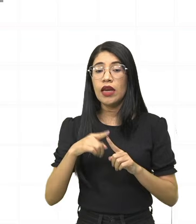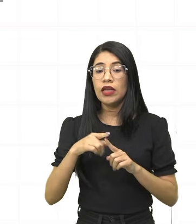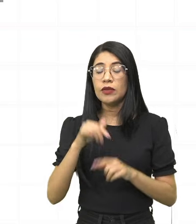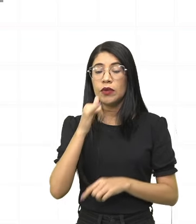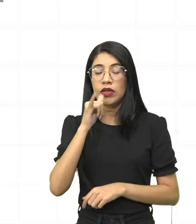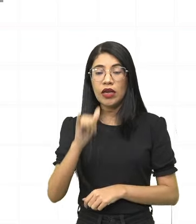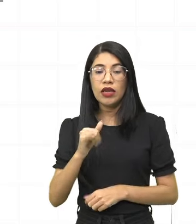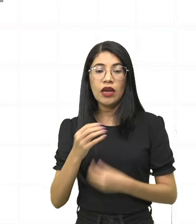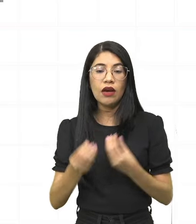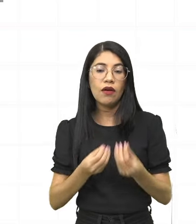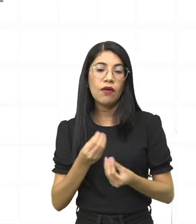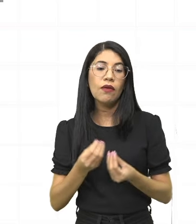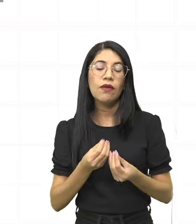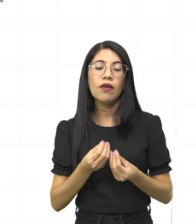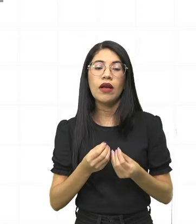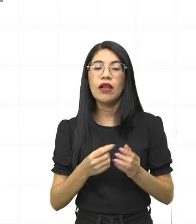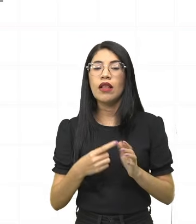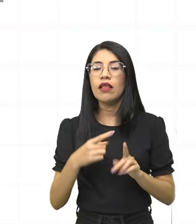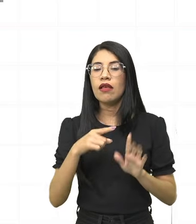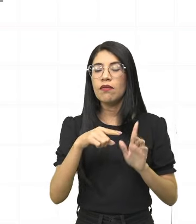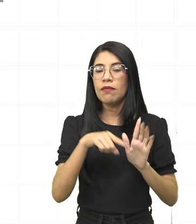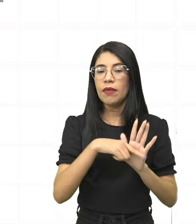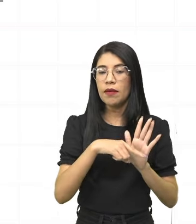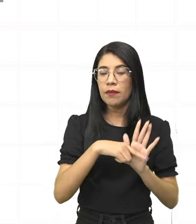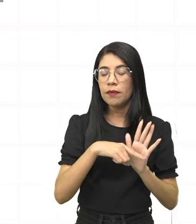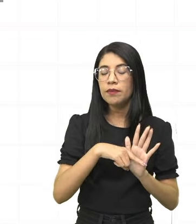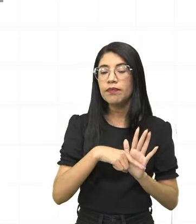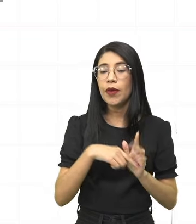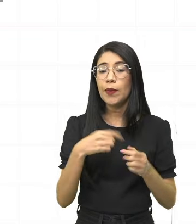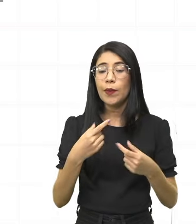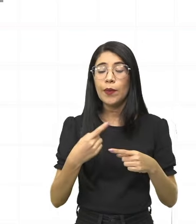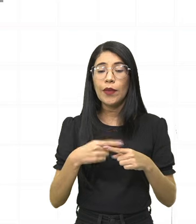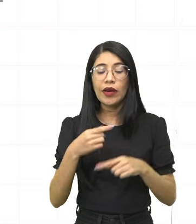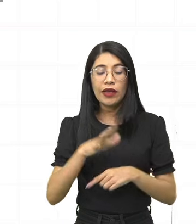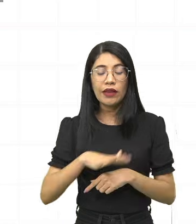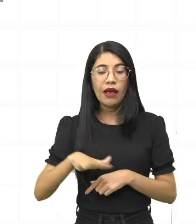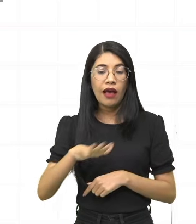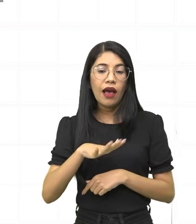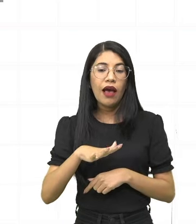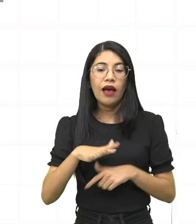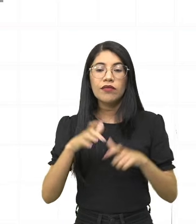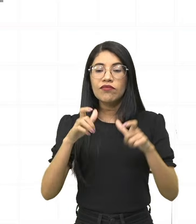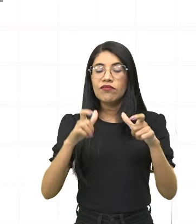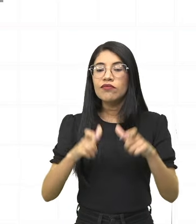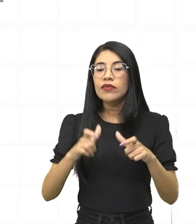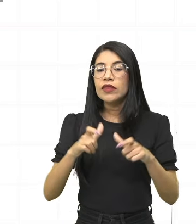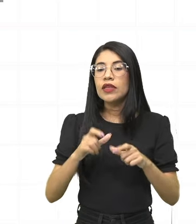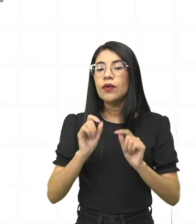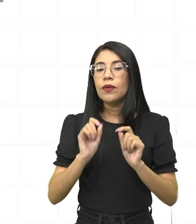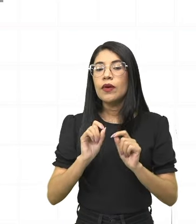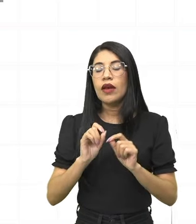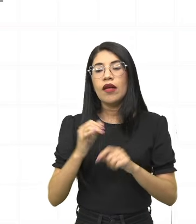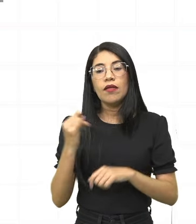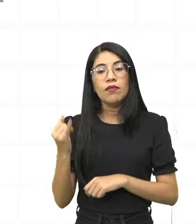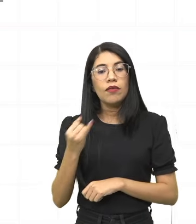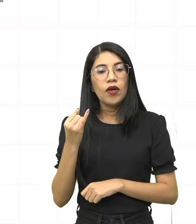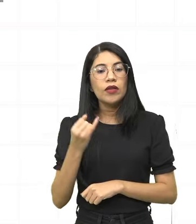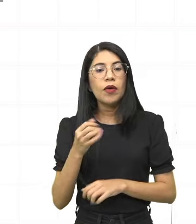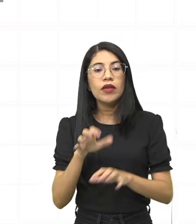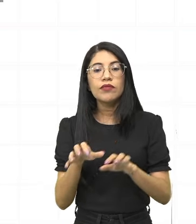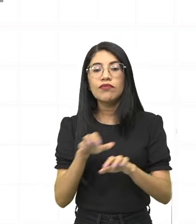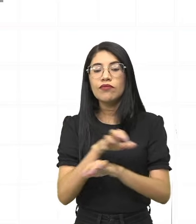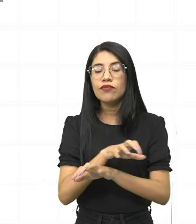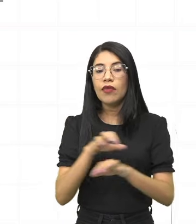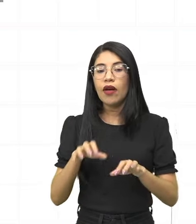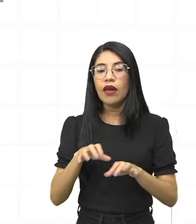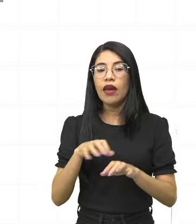energia, ela vai apresentar aí algumas desvantagens, né? Por ser uma região onde nós temos aí o importante bioma, né? Que é